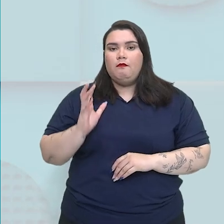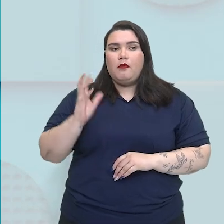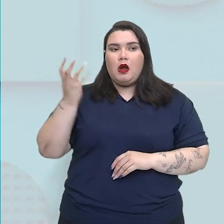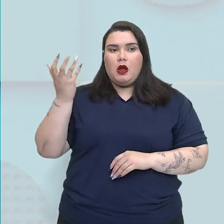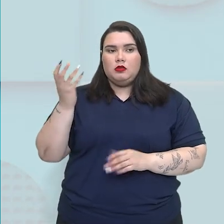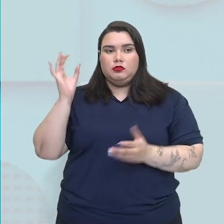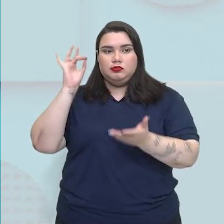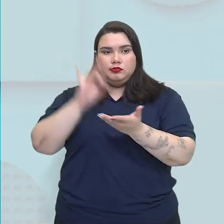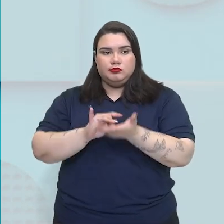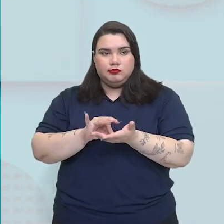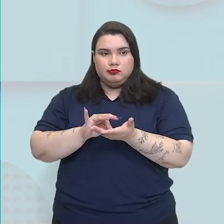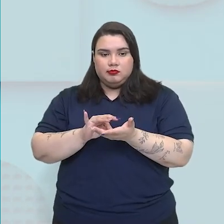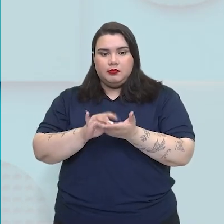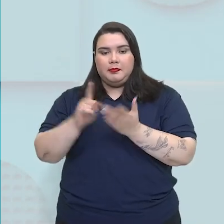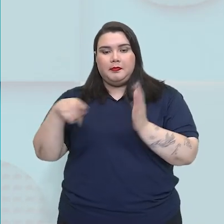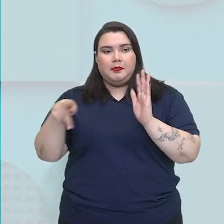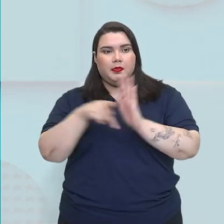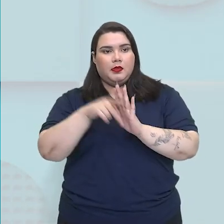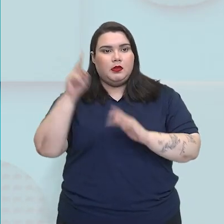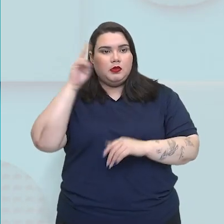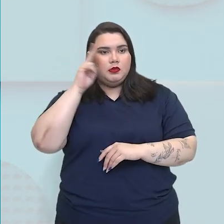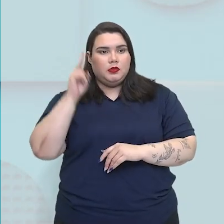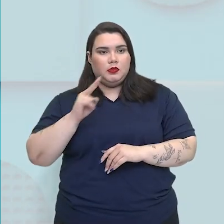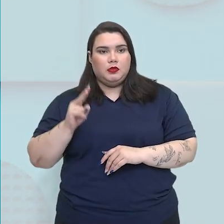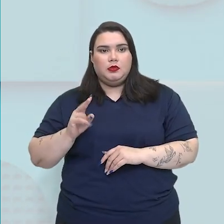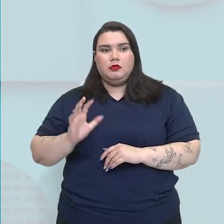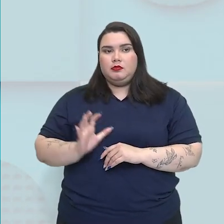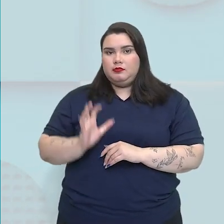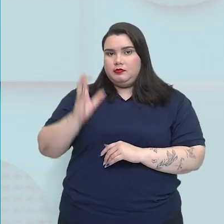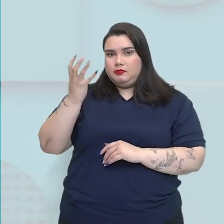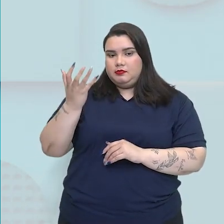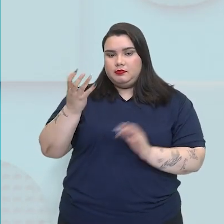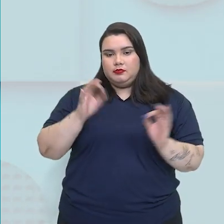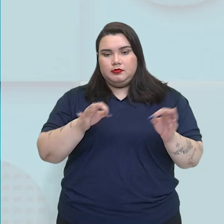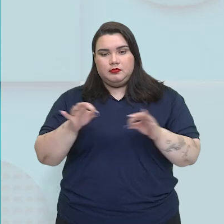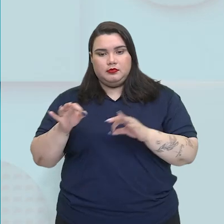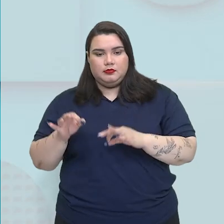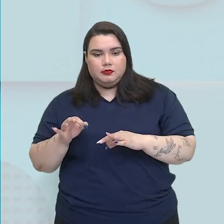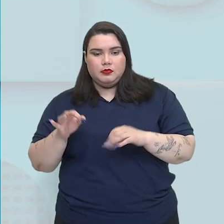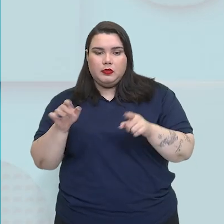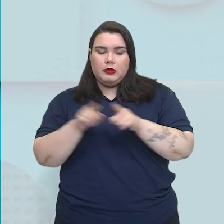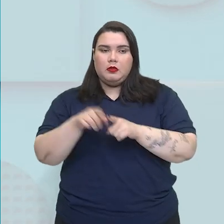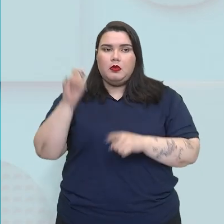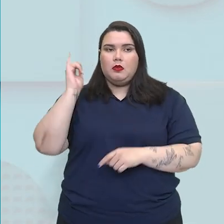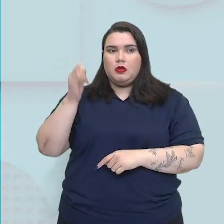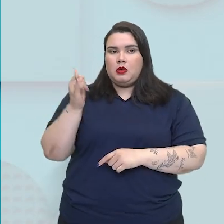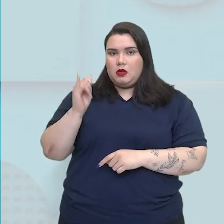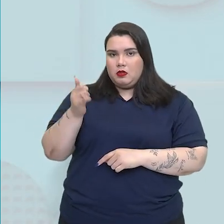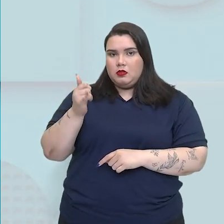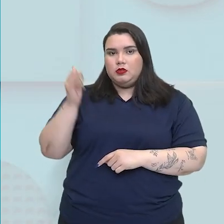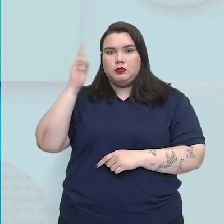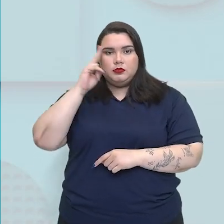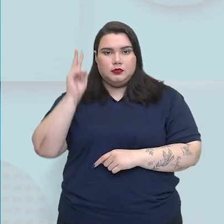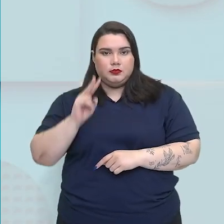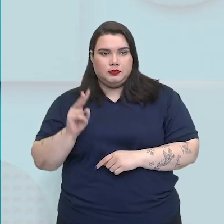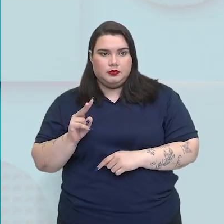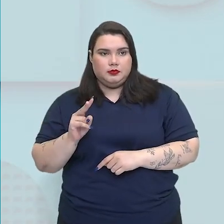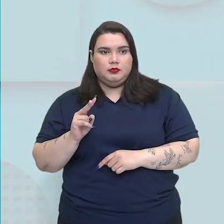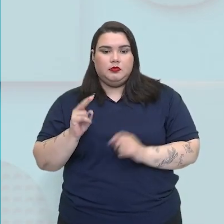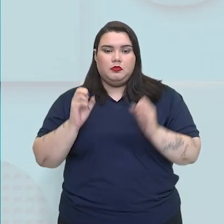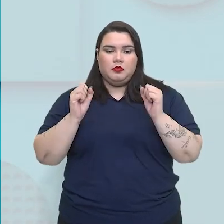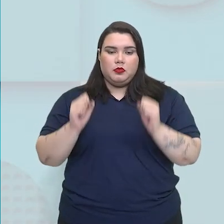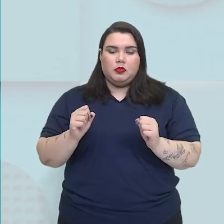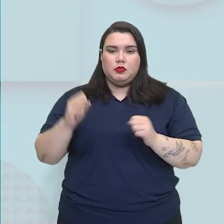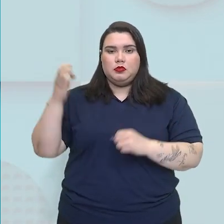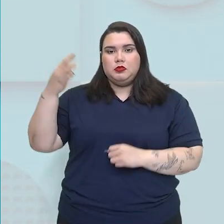são a própria história que está acontecendo, né? E o narrador, que conta a história, que pode